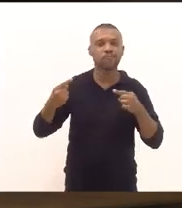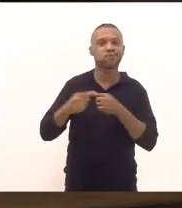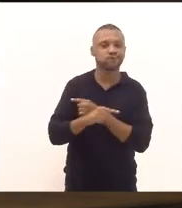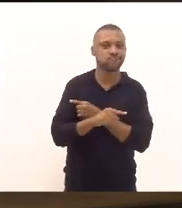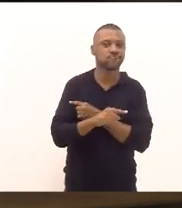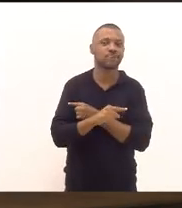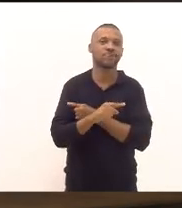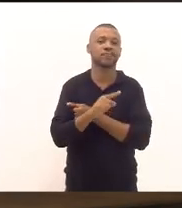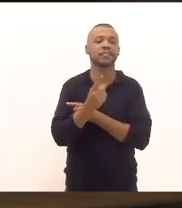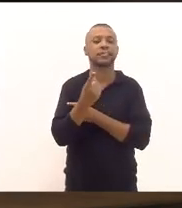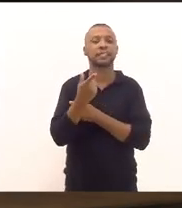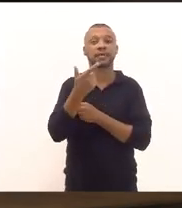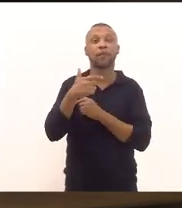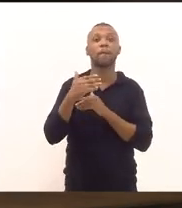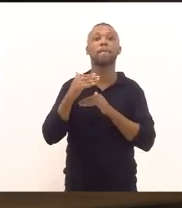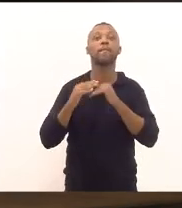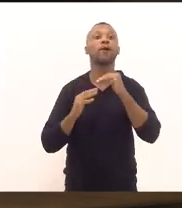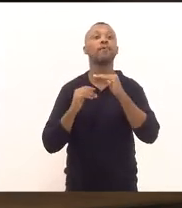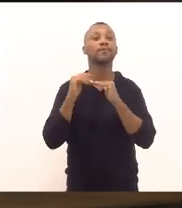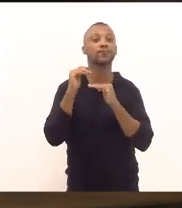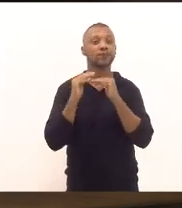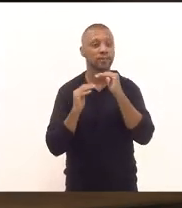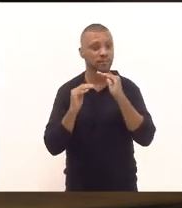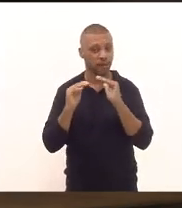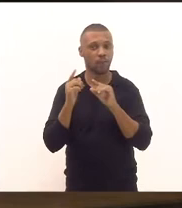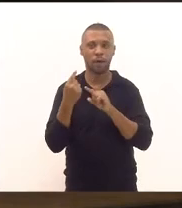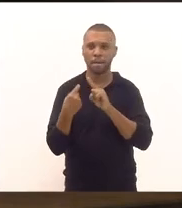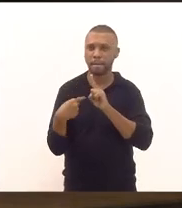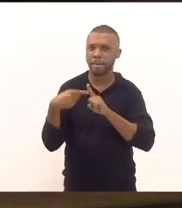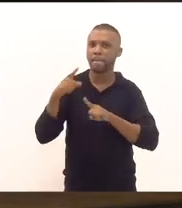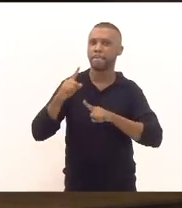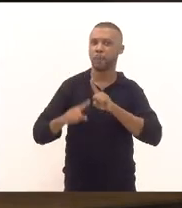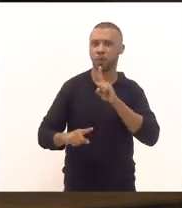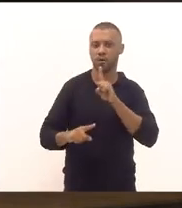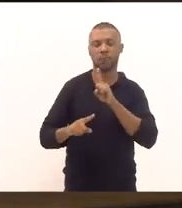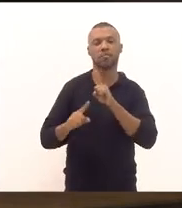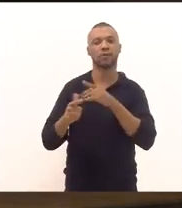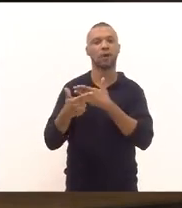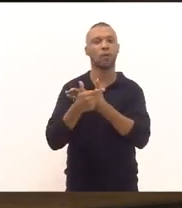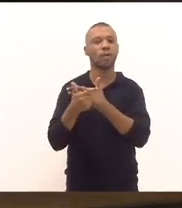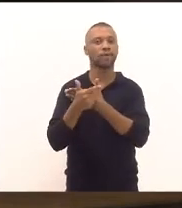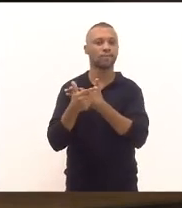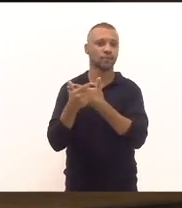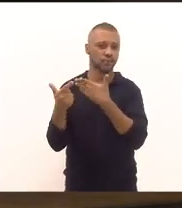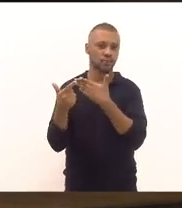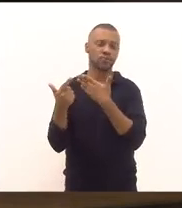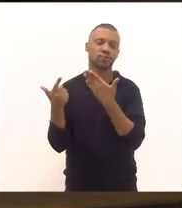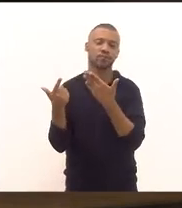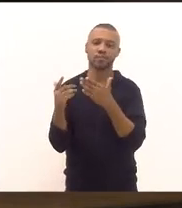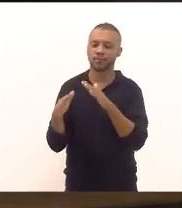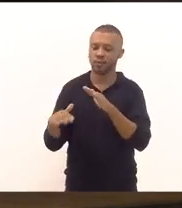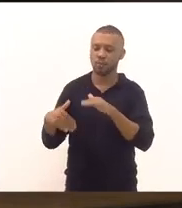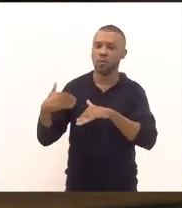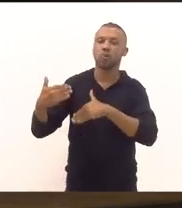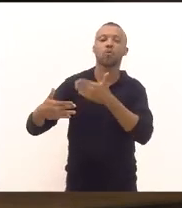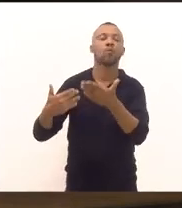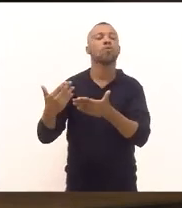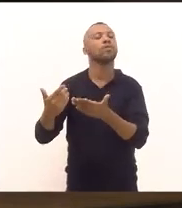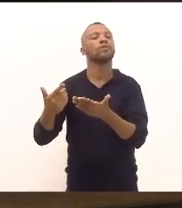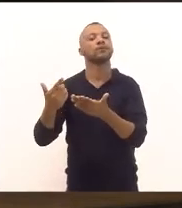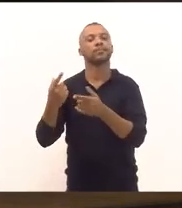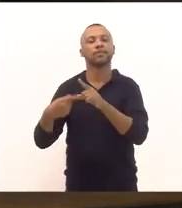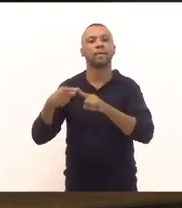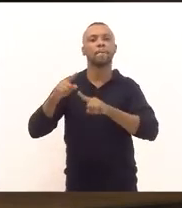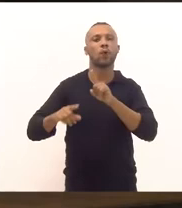em ser um profissional bem sucedido então um ofício in prosperar e